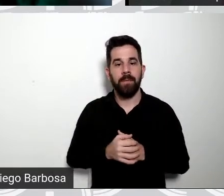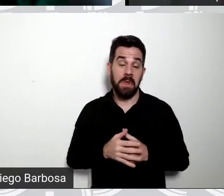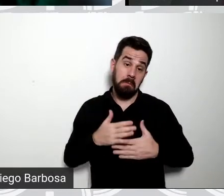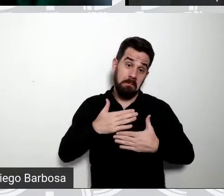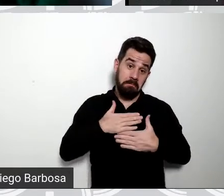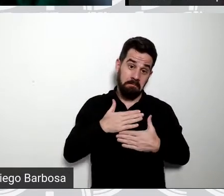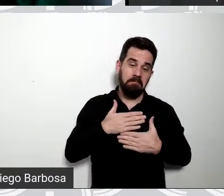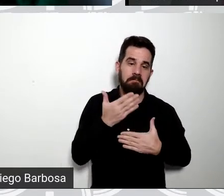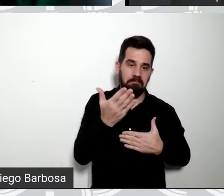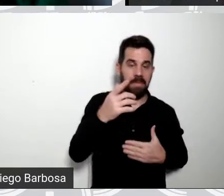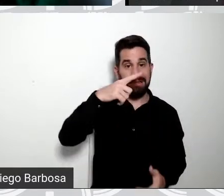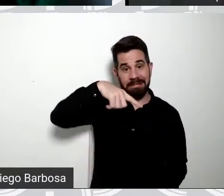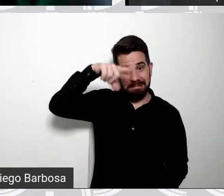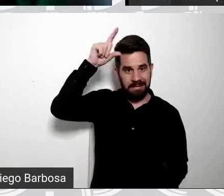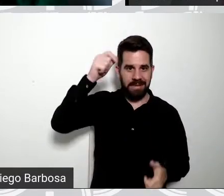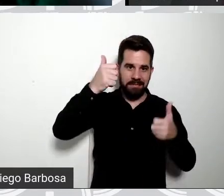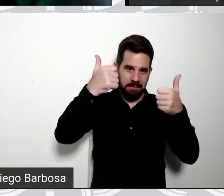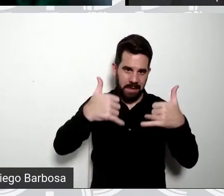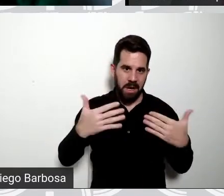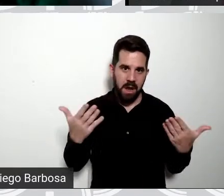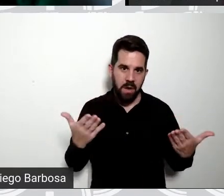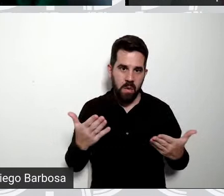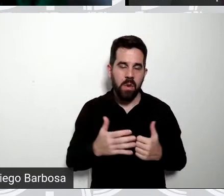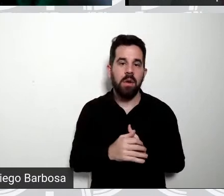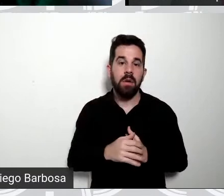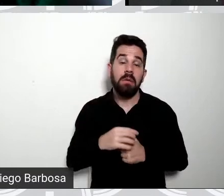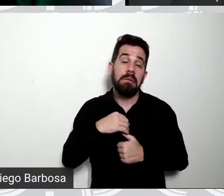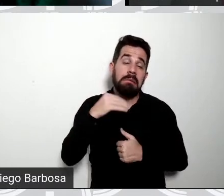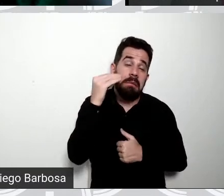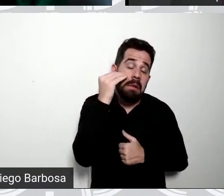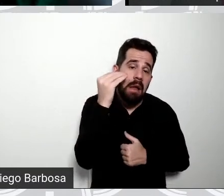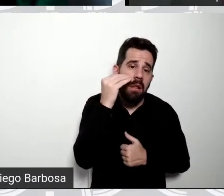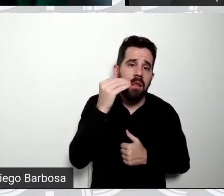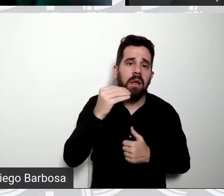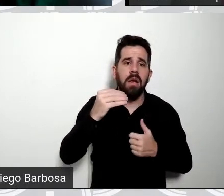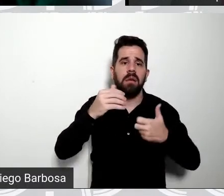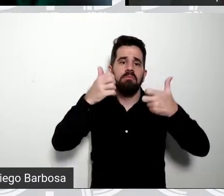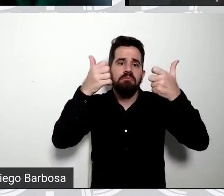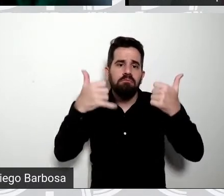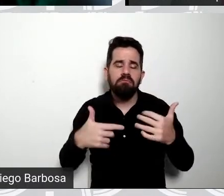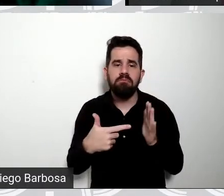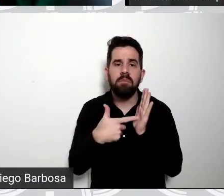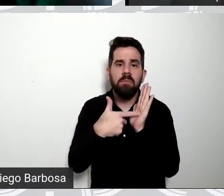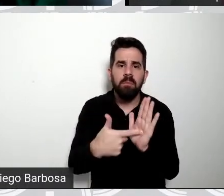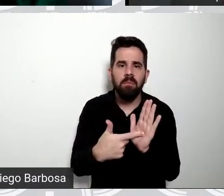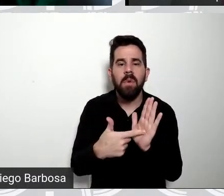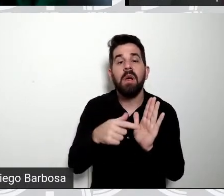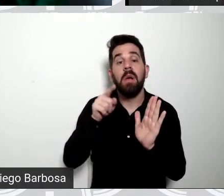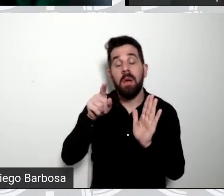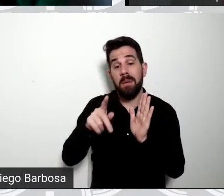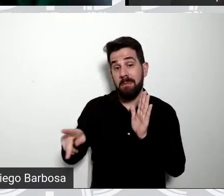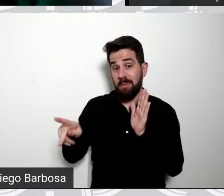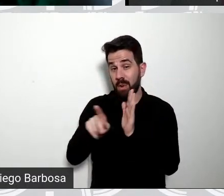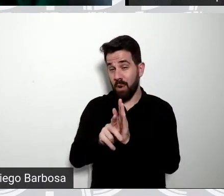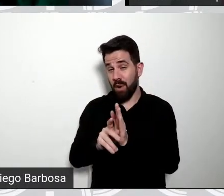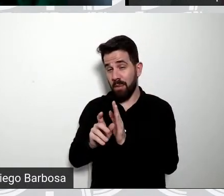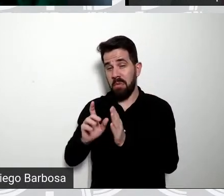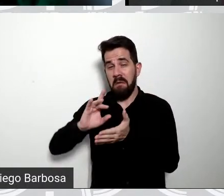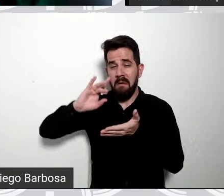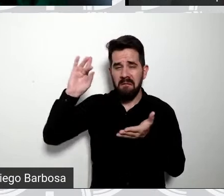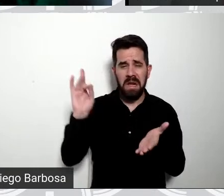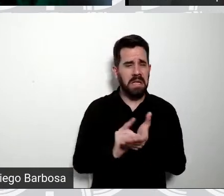discurso, da tentativa de levantar verdades universais, típica do positivismo do século XIX, os